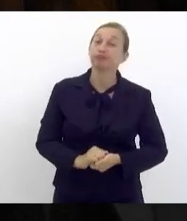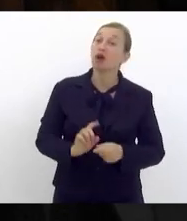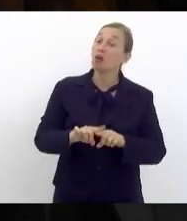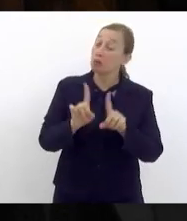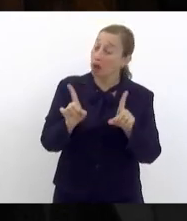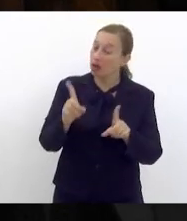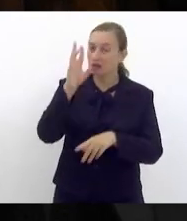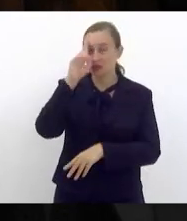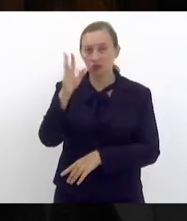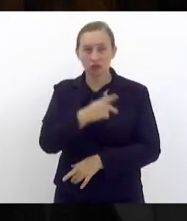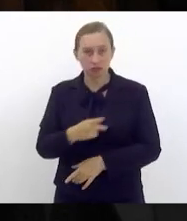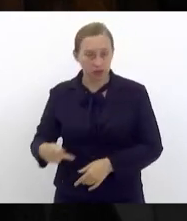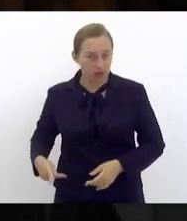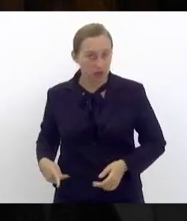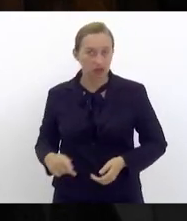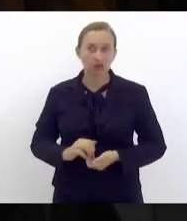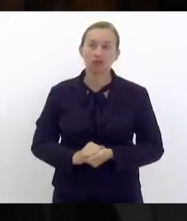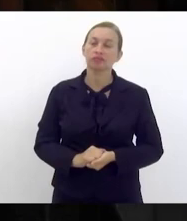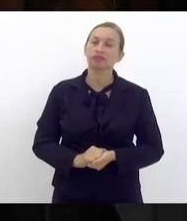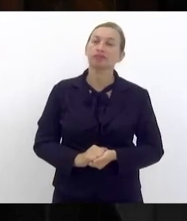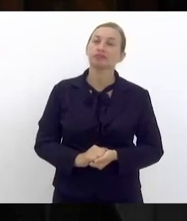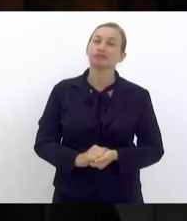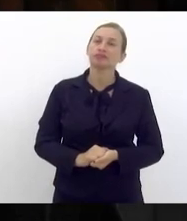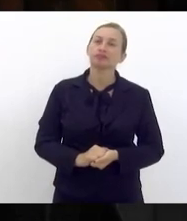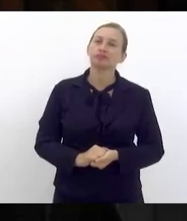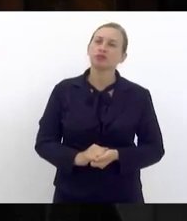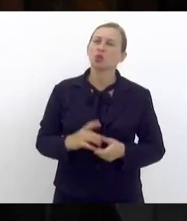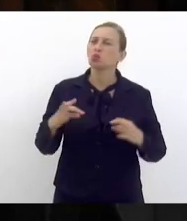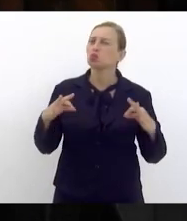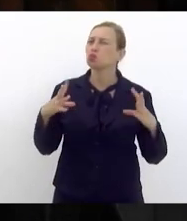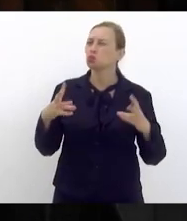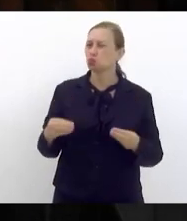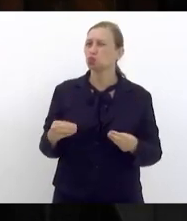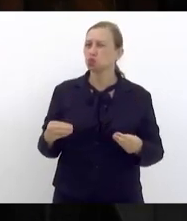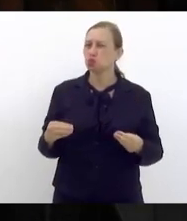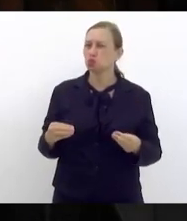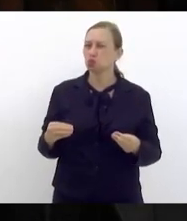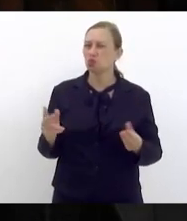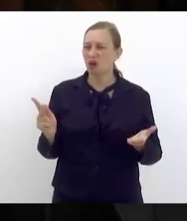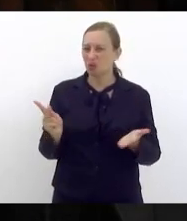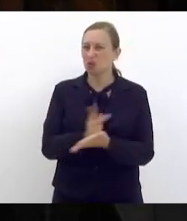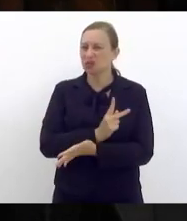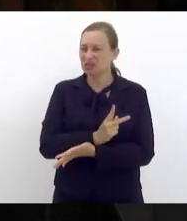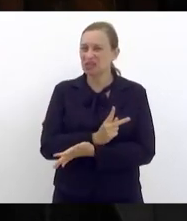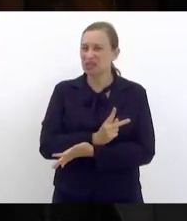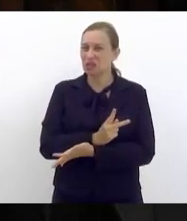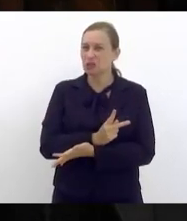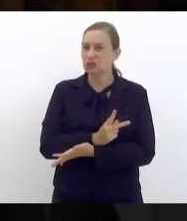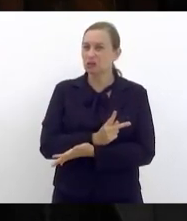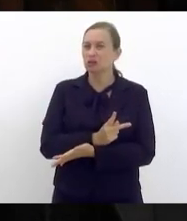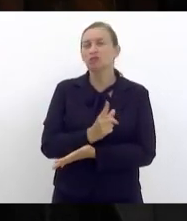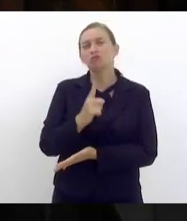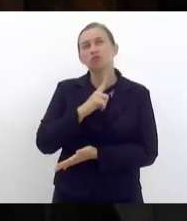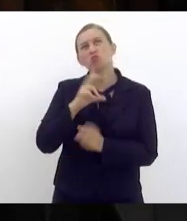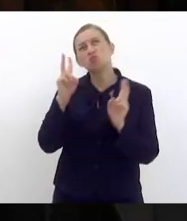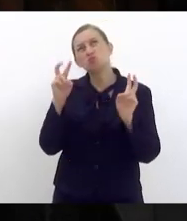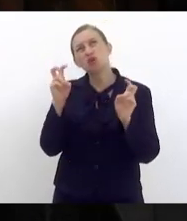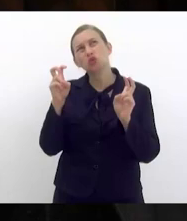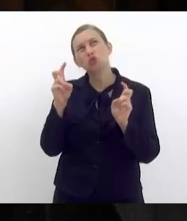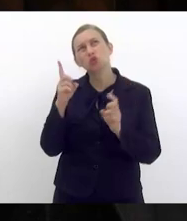Mas, senhora presidente, até tudo isto ocorrer, tem uma